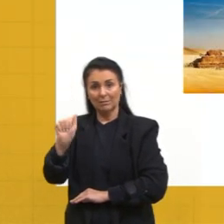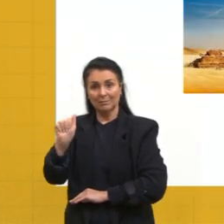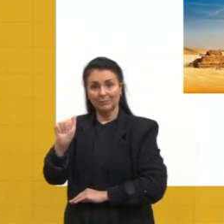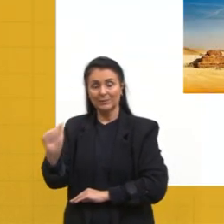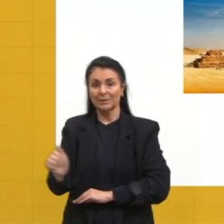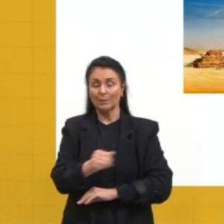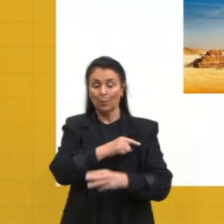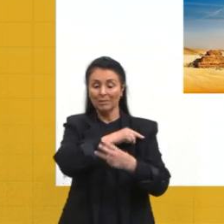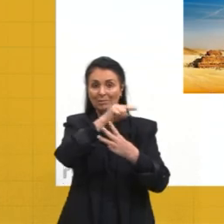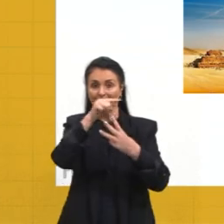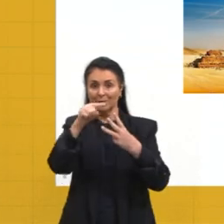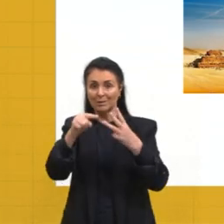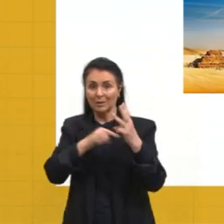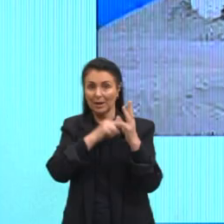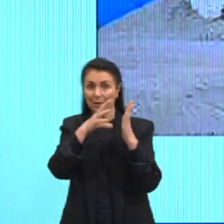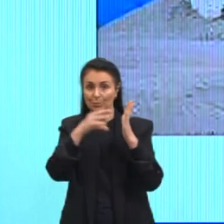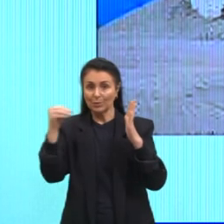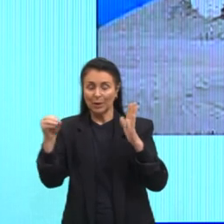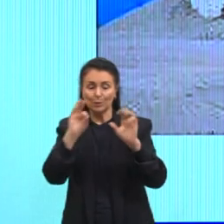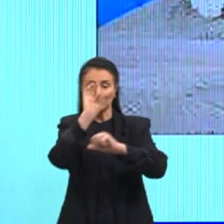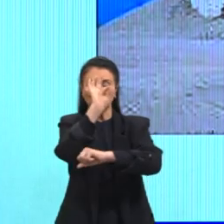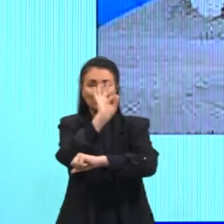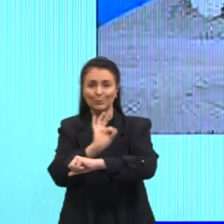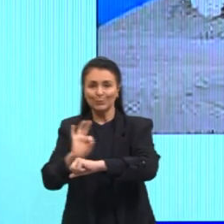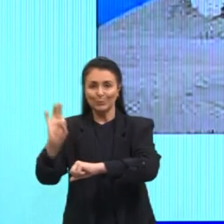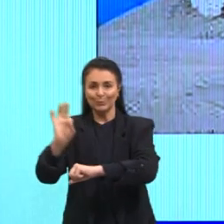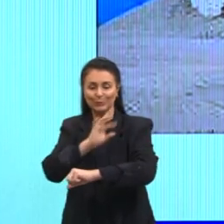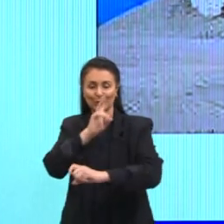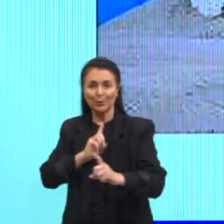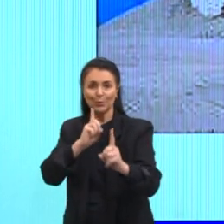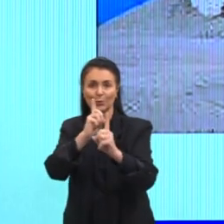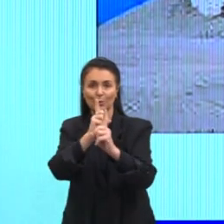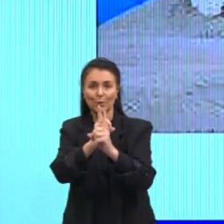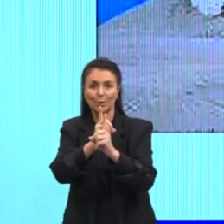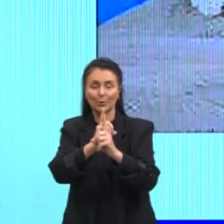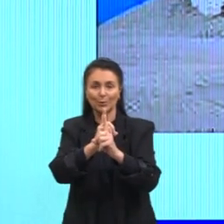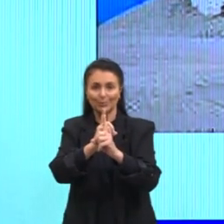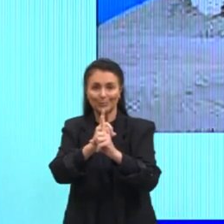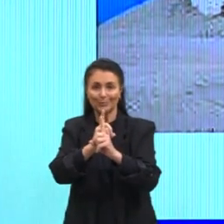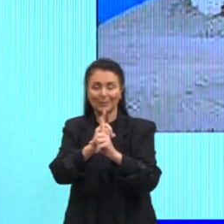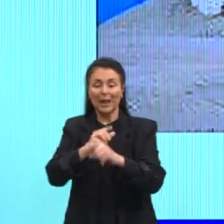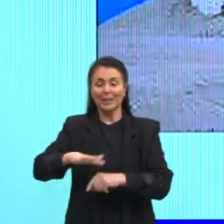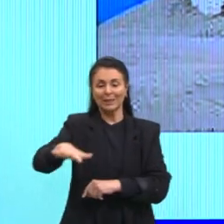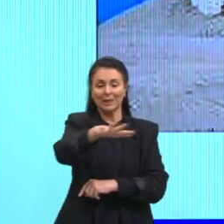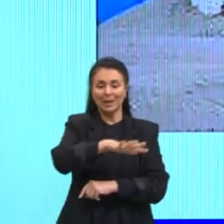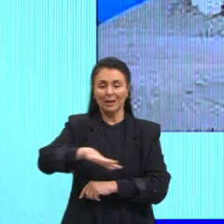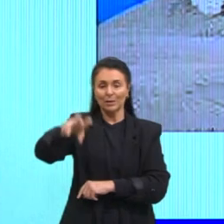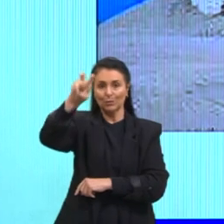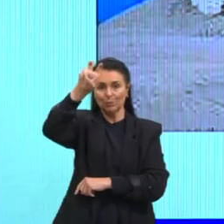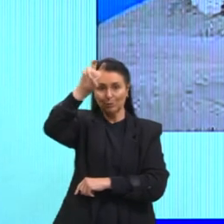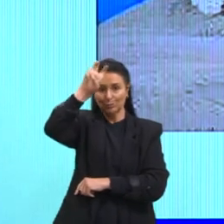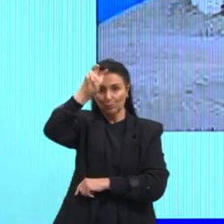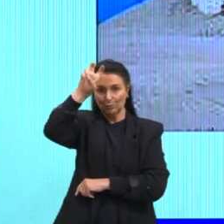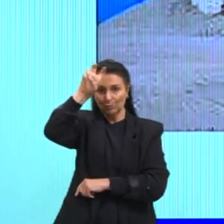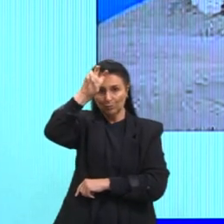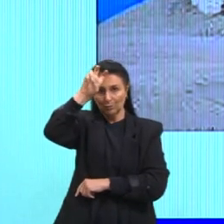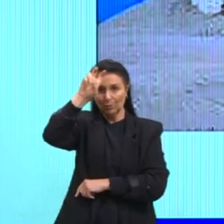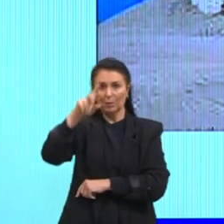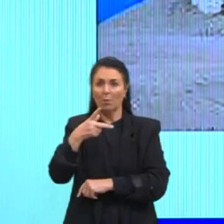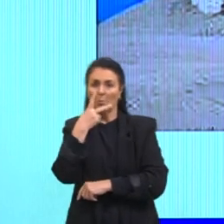esses três modelos de arquitetura que nós encontramos no Egito mas tava com essa característica mais de